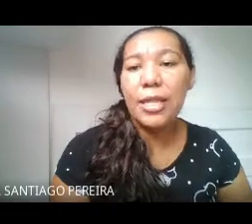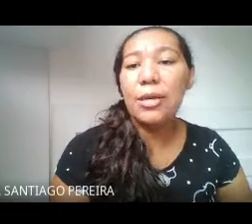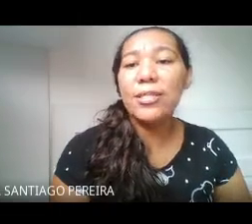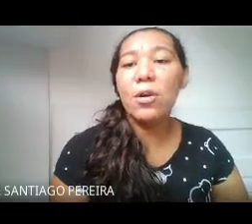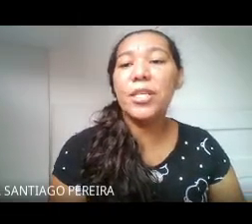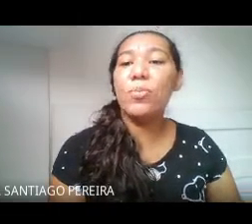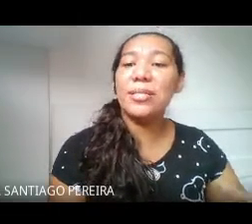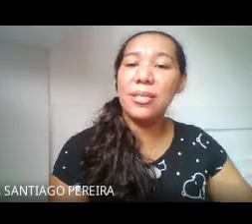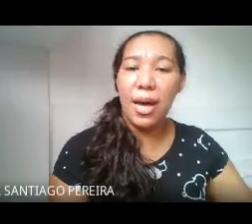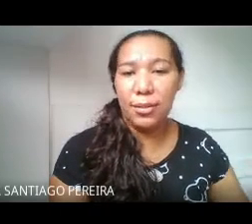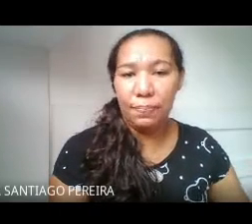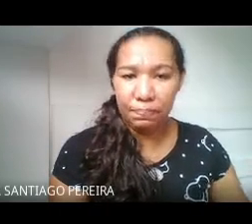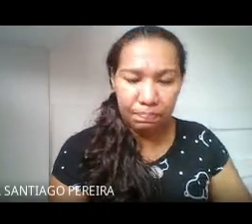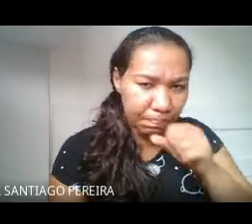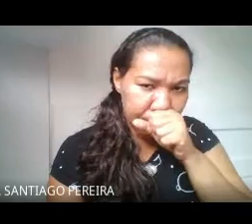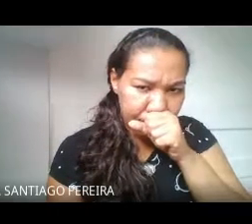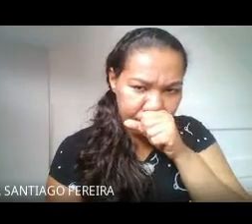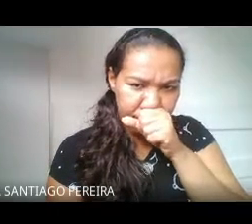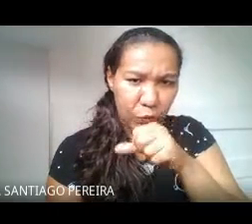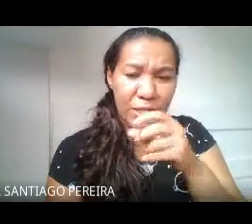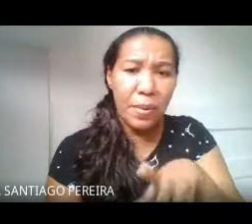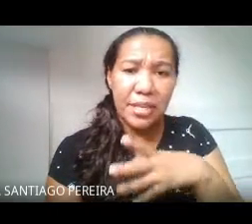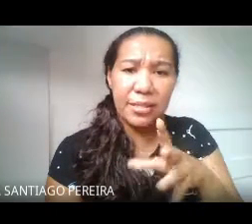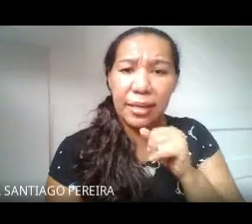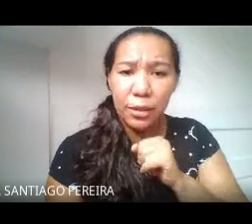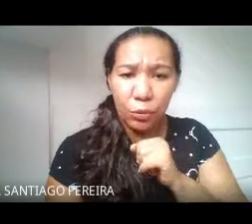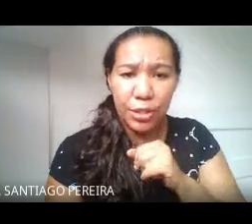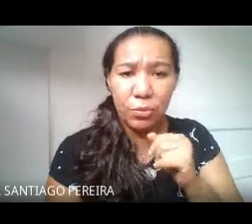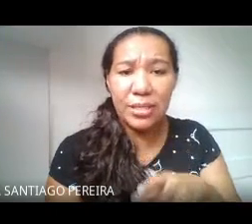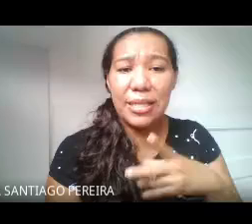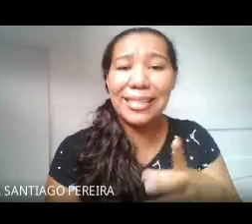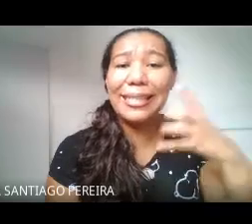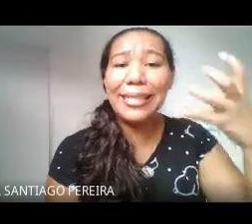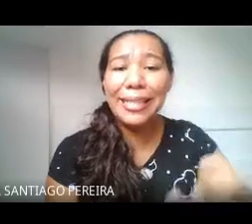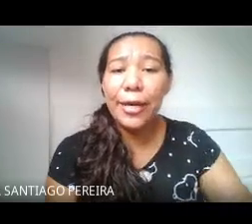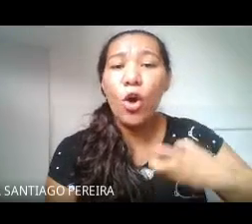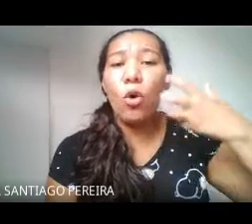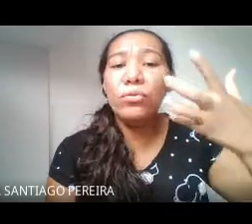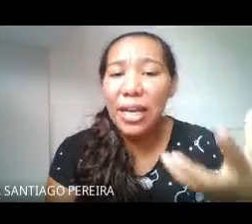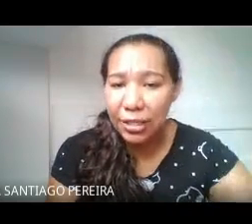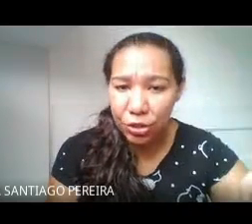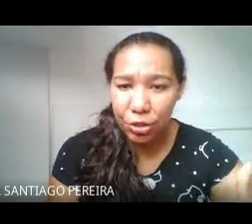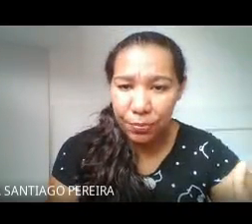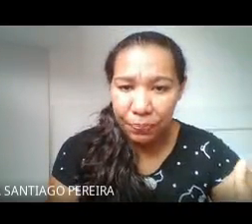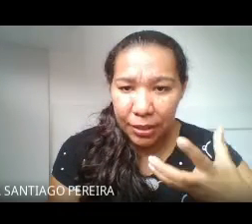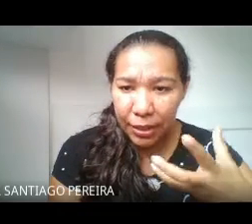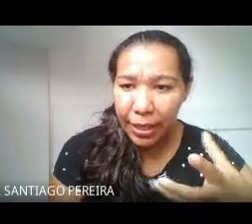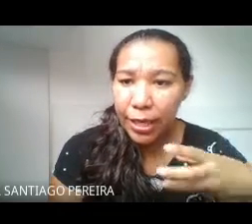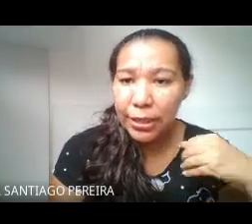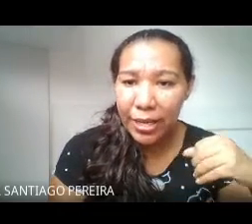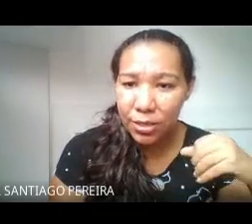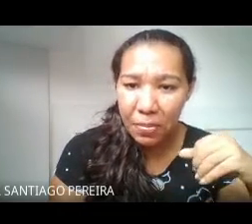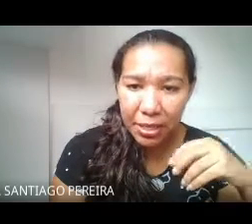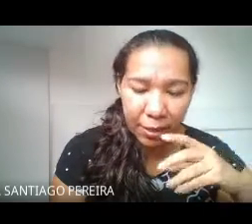contrasts. Não é somente uma cidade. Não é somente a cidade de Londres, é uma cidade de contrastes,